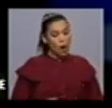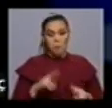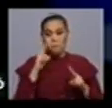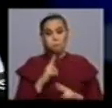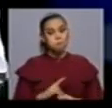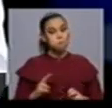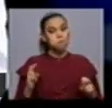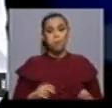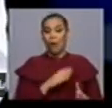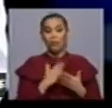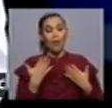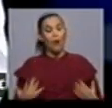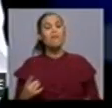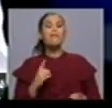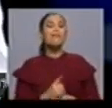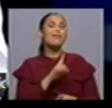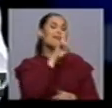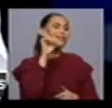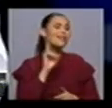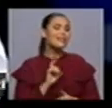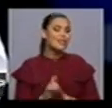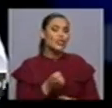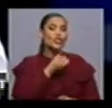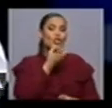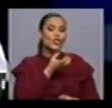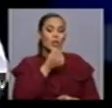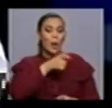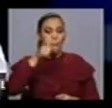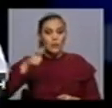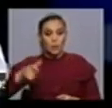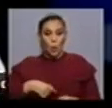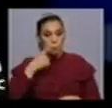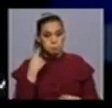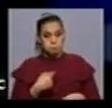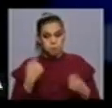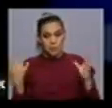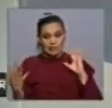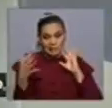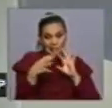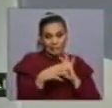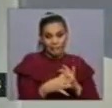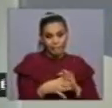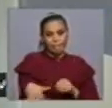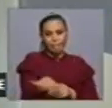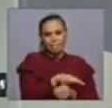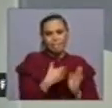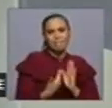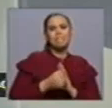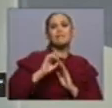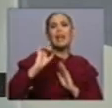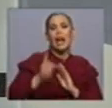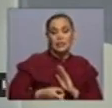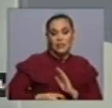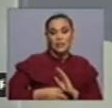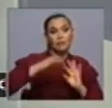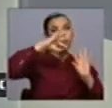explicar. Porque uma das explicações que os astrónomos apresentam para este tipo de situações é galáxias,